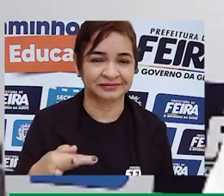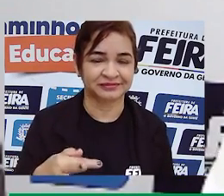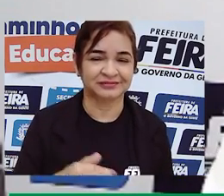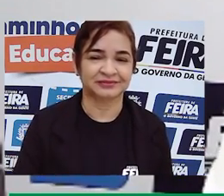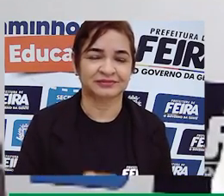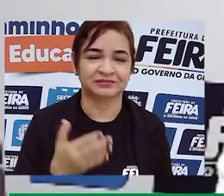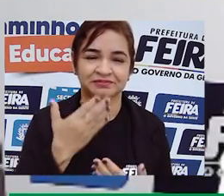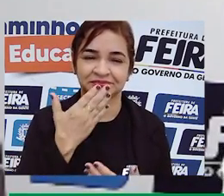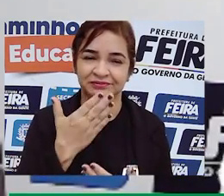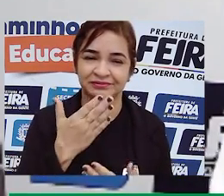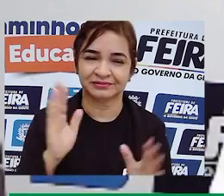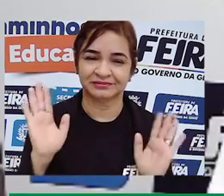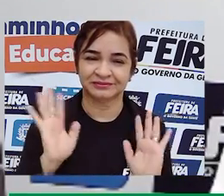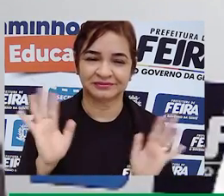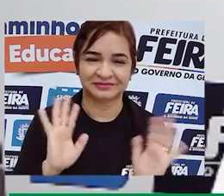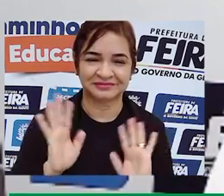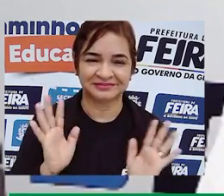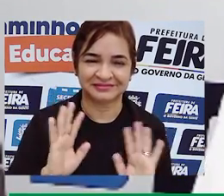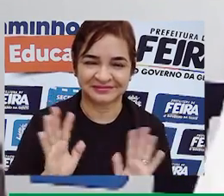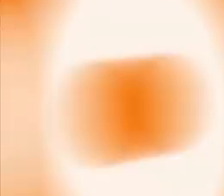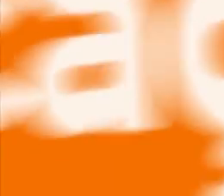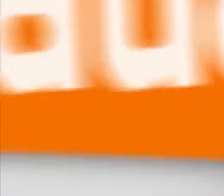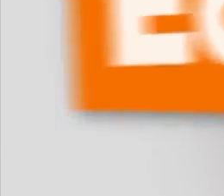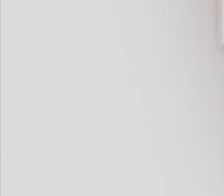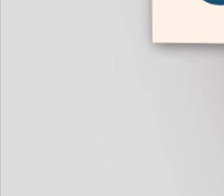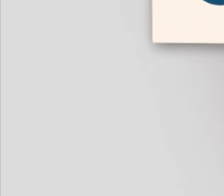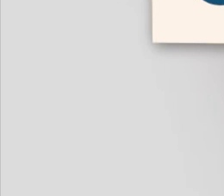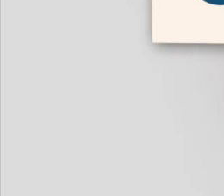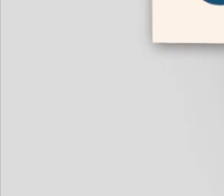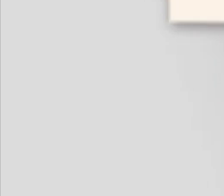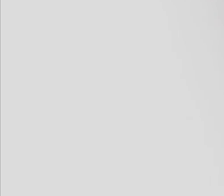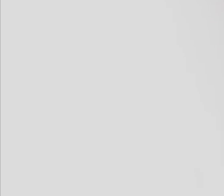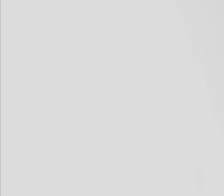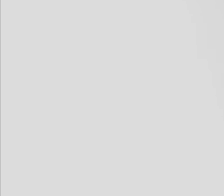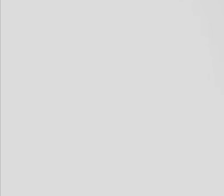nossa próxima aula a rosas e